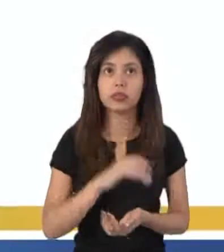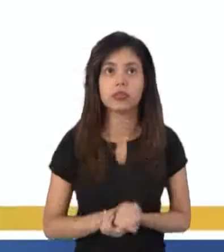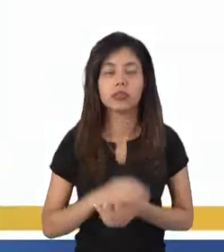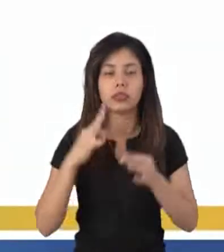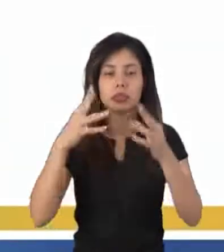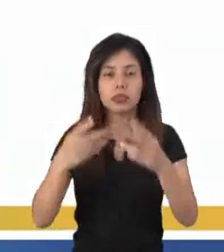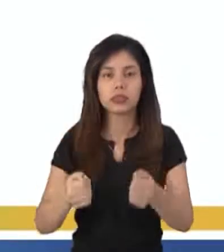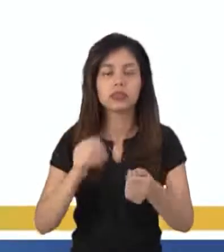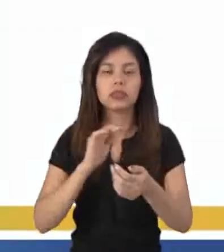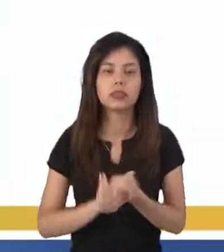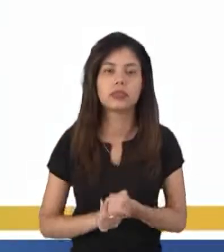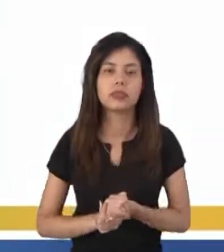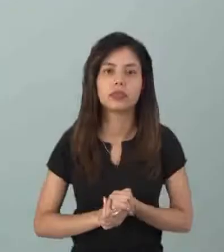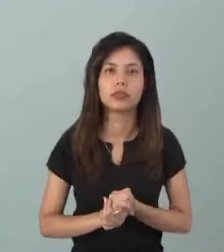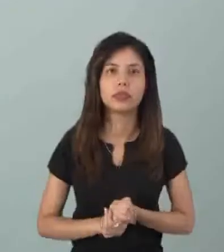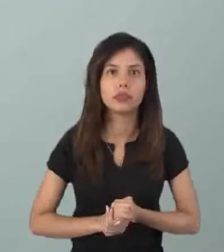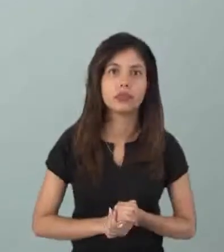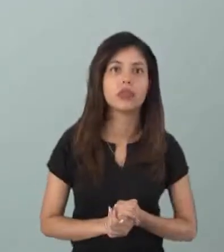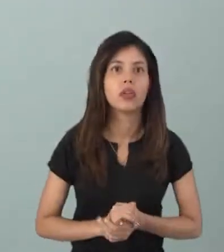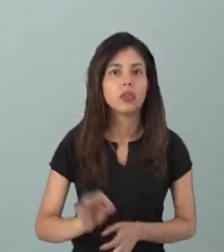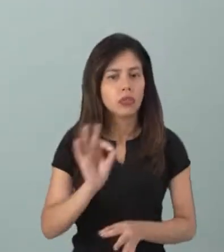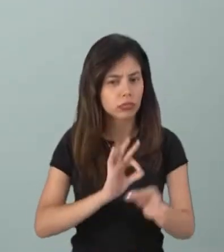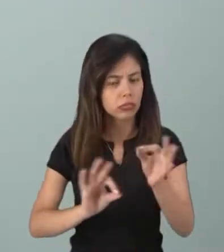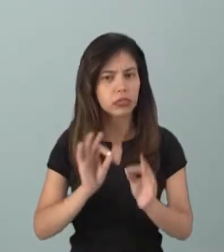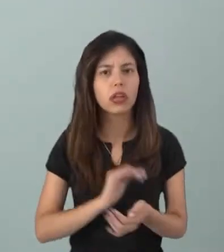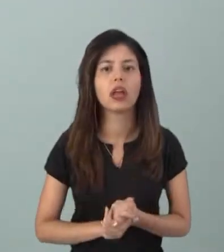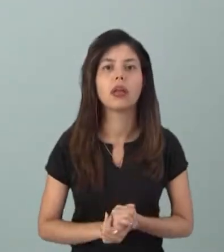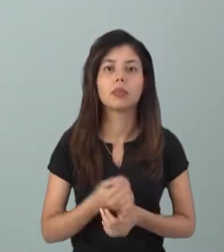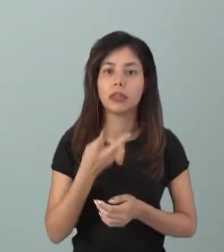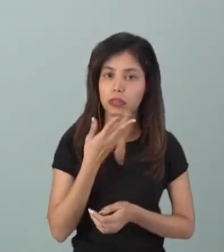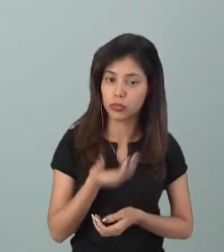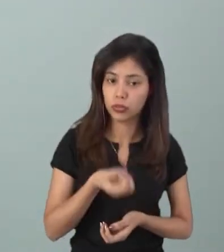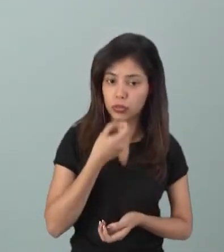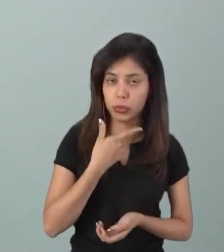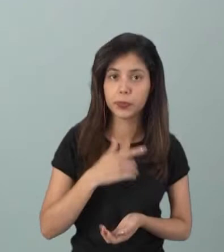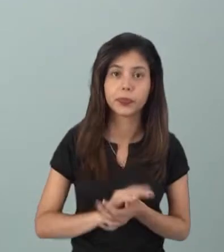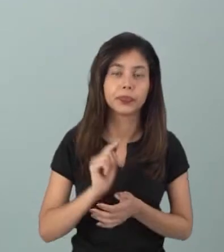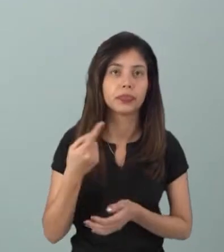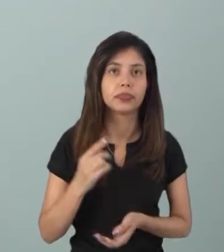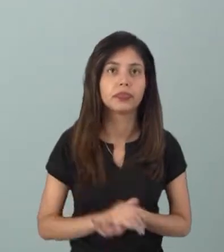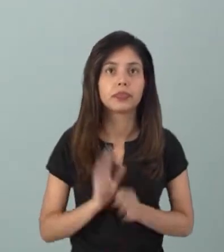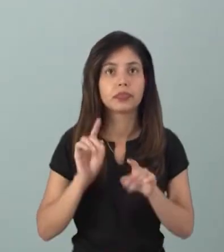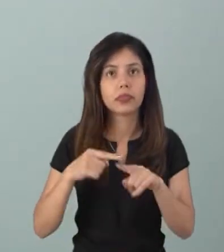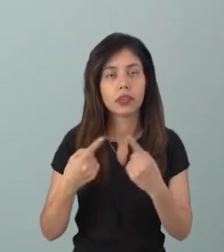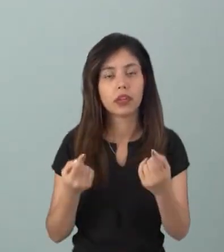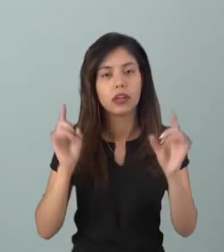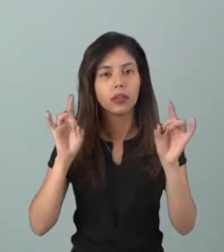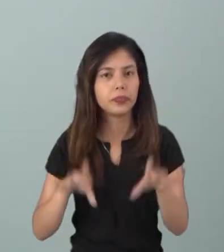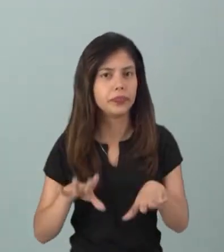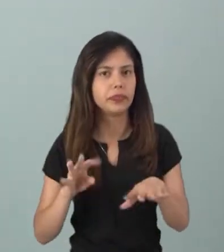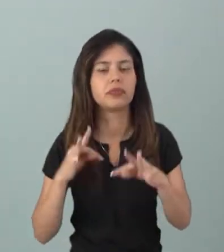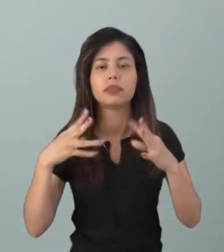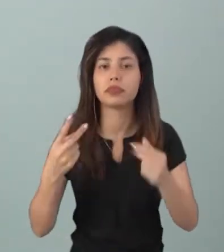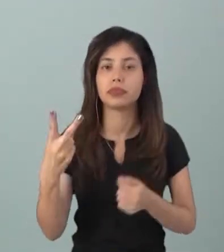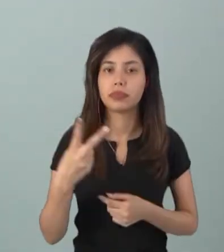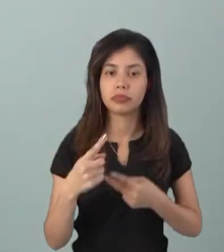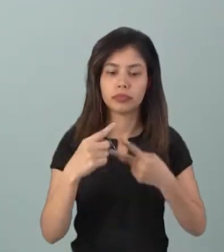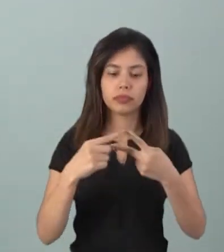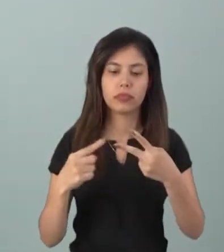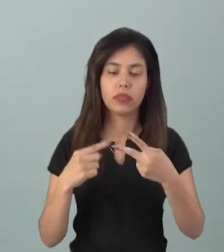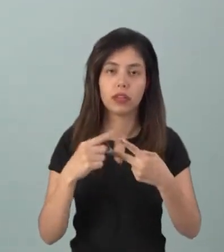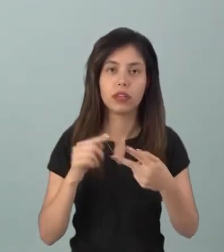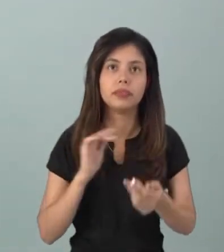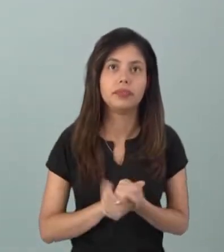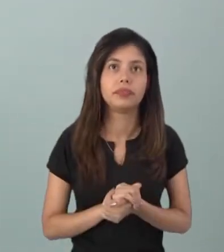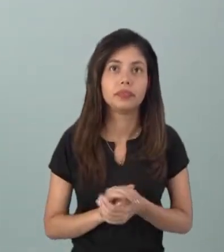tem toda uma portaria, tem todo um controle para que sejam consumidos. Mas, no final das contas, todos os dois, tanto os que